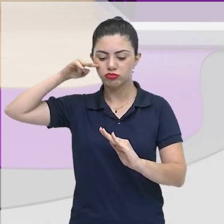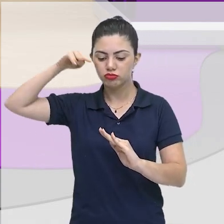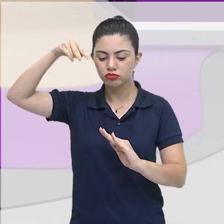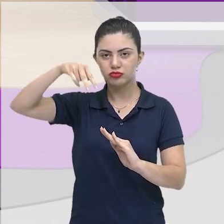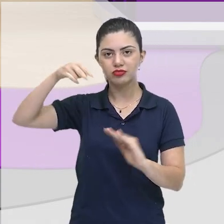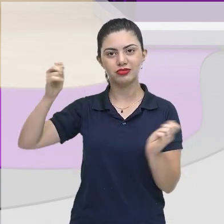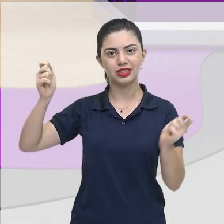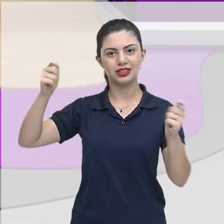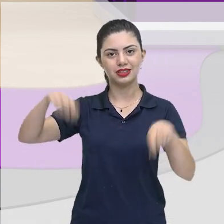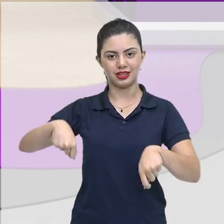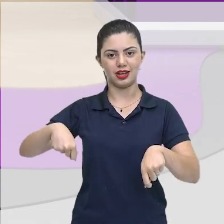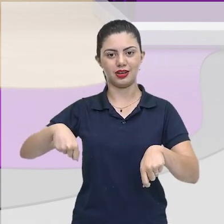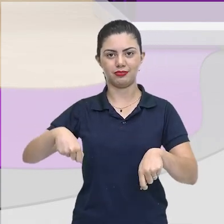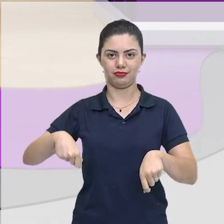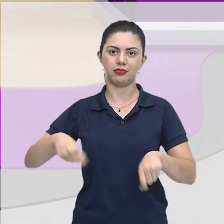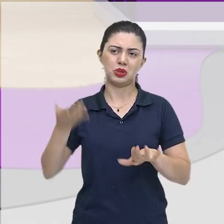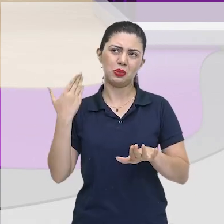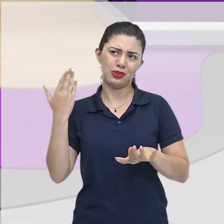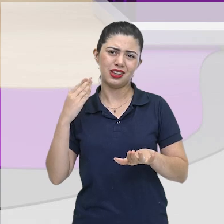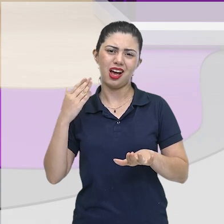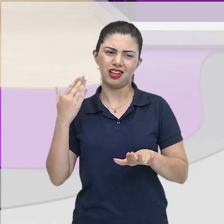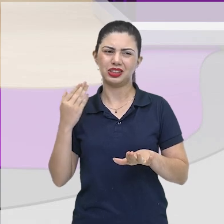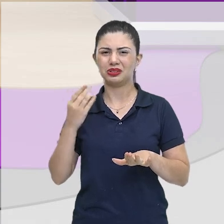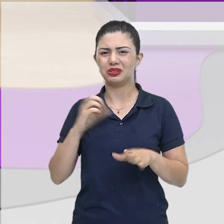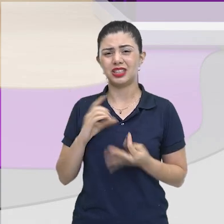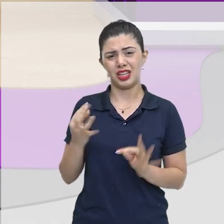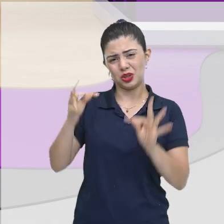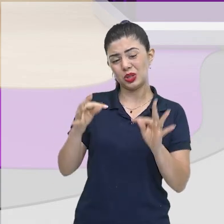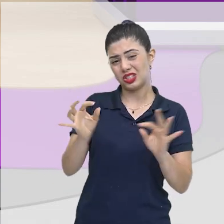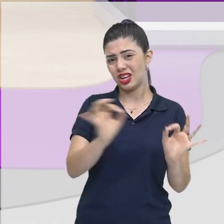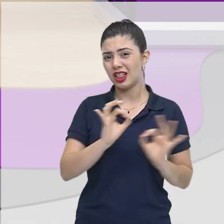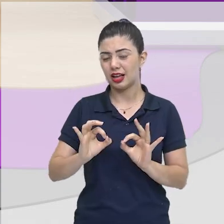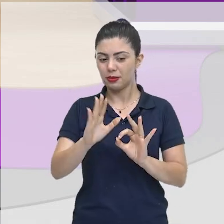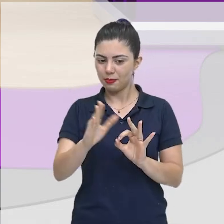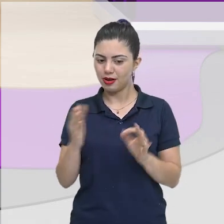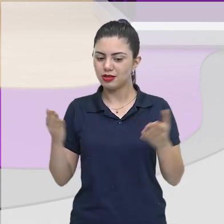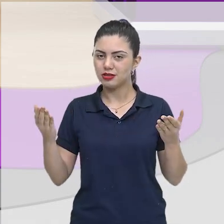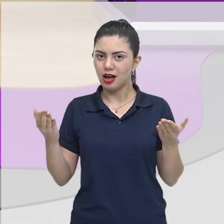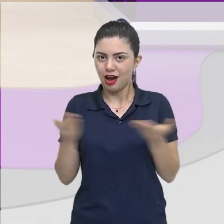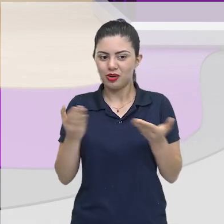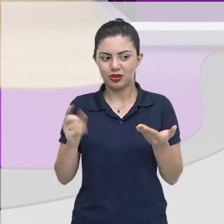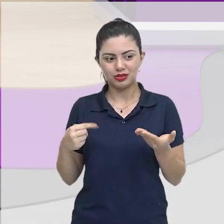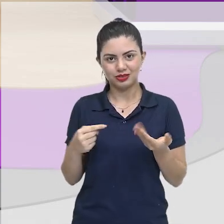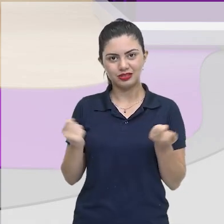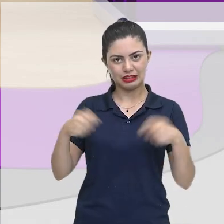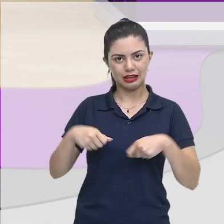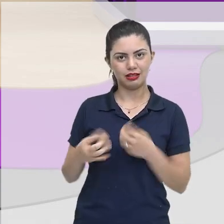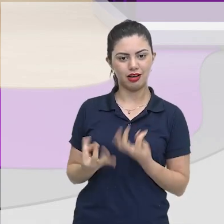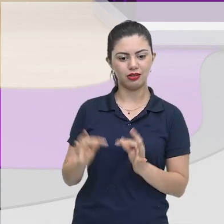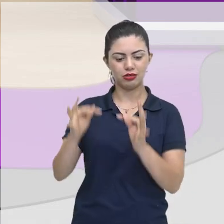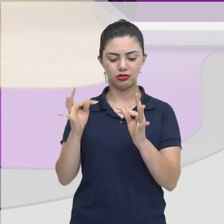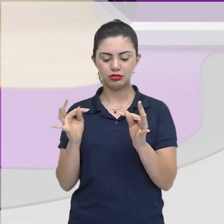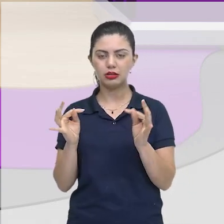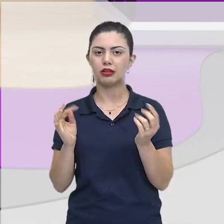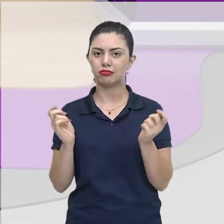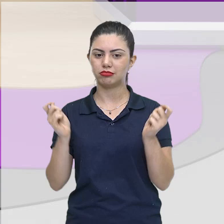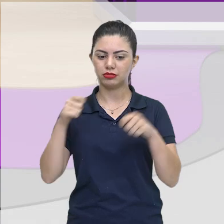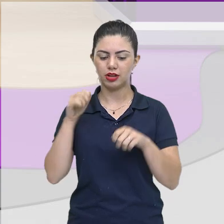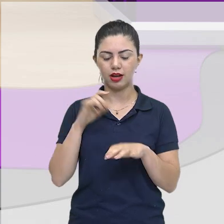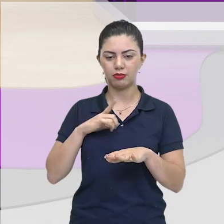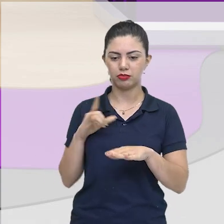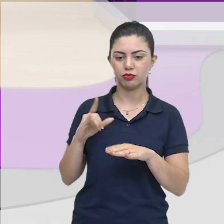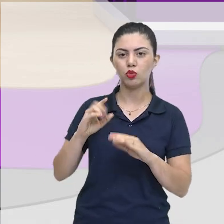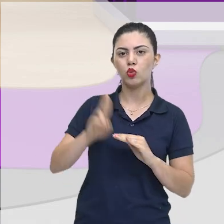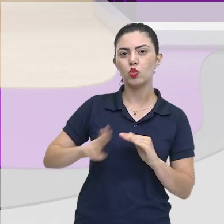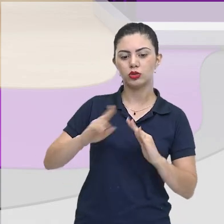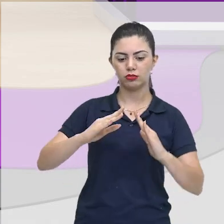por conta da tecnologia que não era tão avançada, mas agora com a tecnologia avançada é possível nós realizarmos imagens